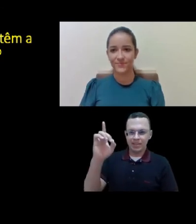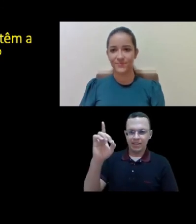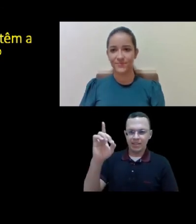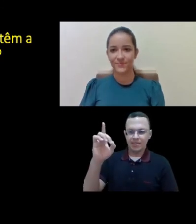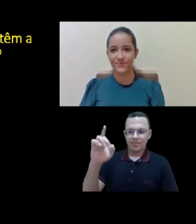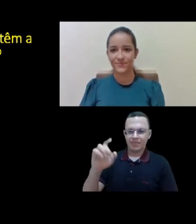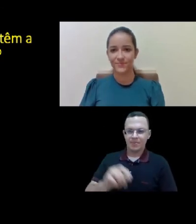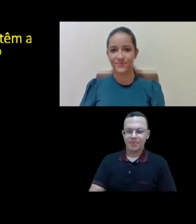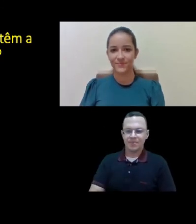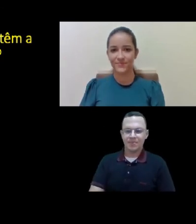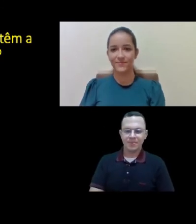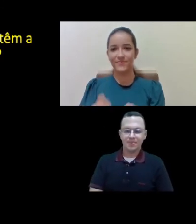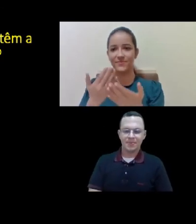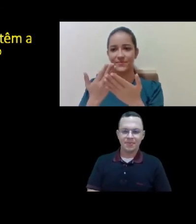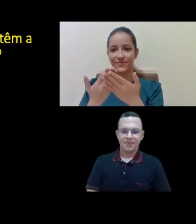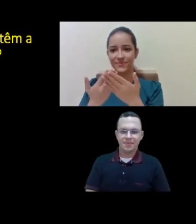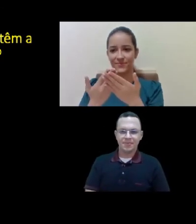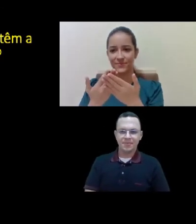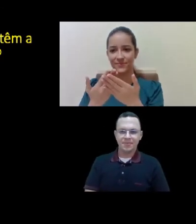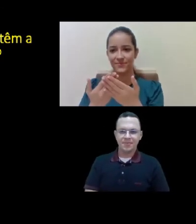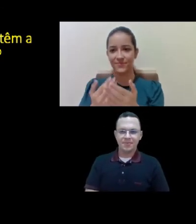e D.